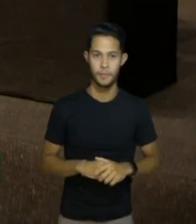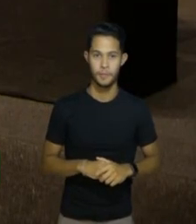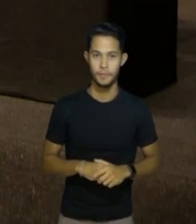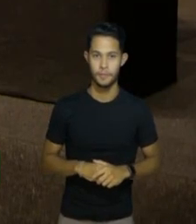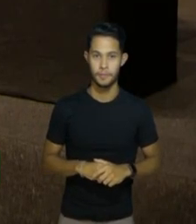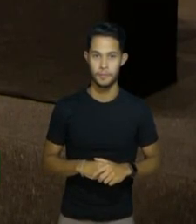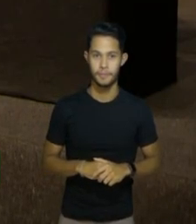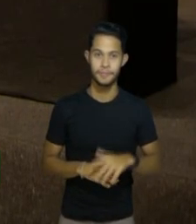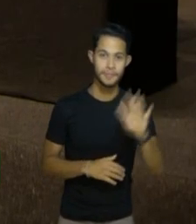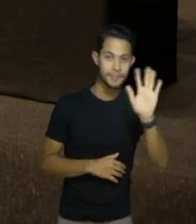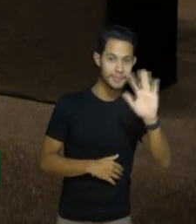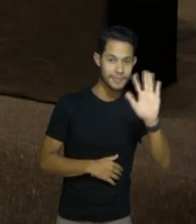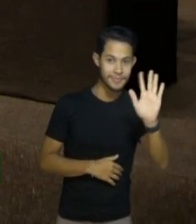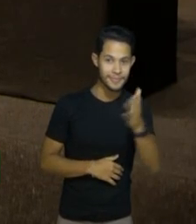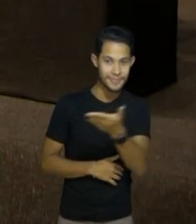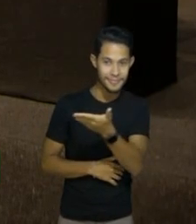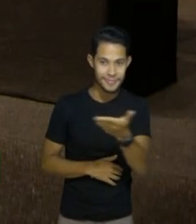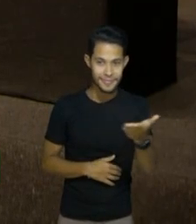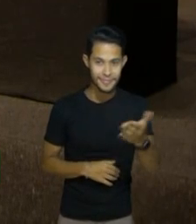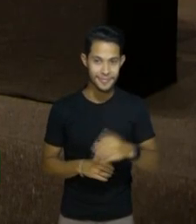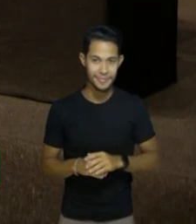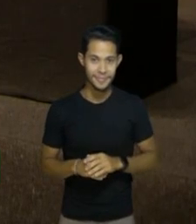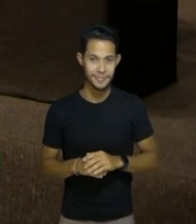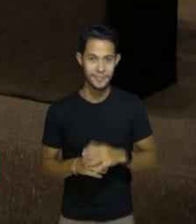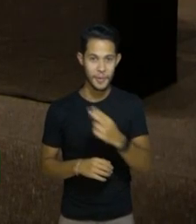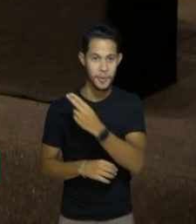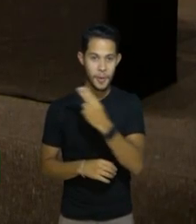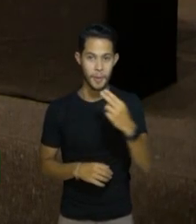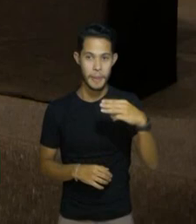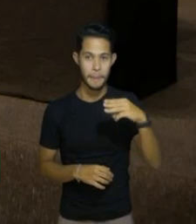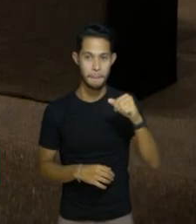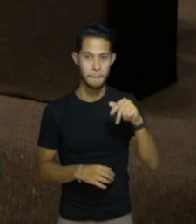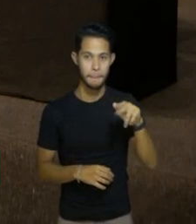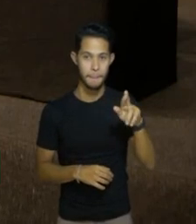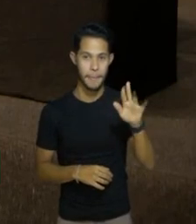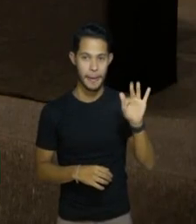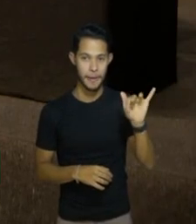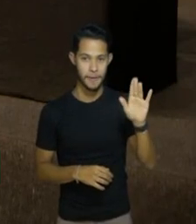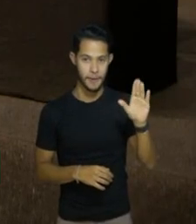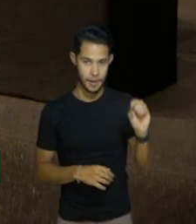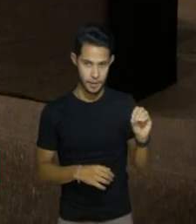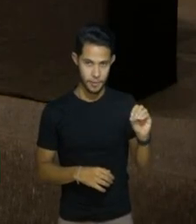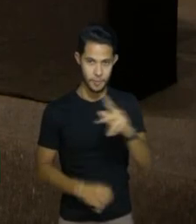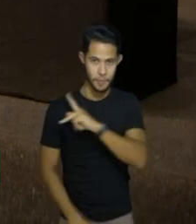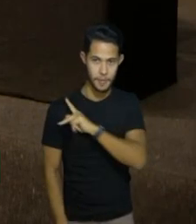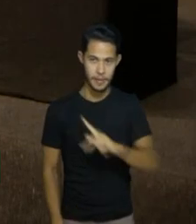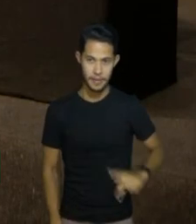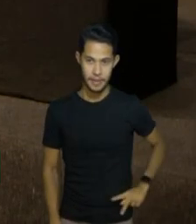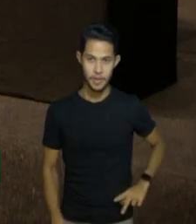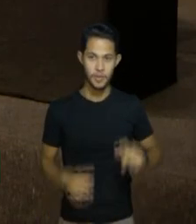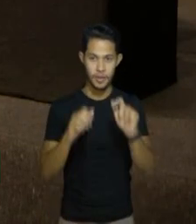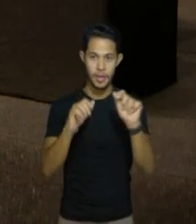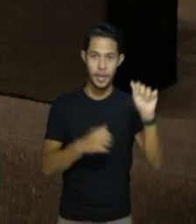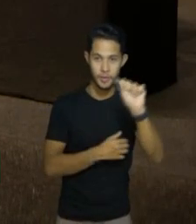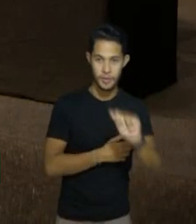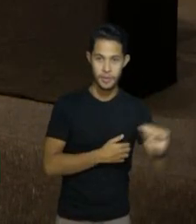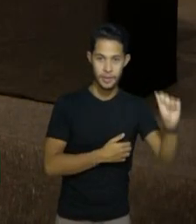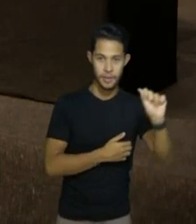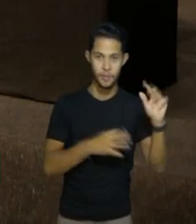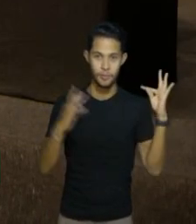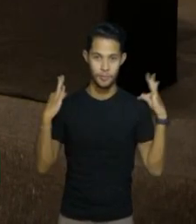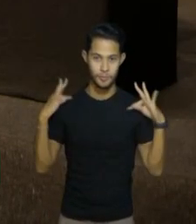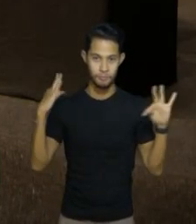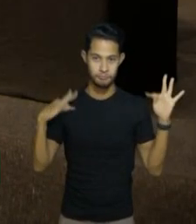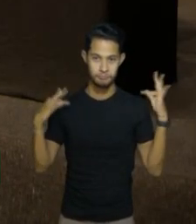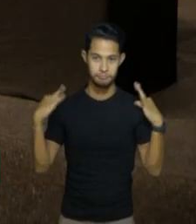Olá a todos, sou Manfredo Guedi, presidente da Associação Visite Pomerode. Agradeço o espaço e